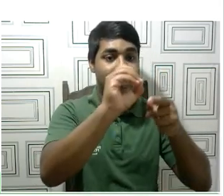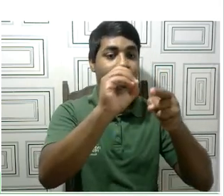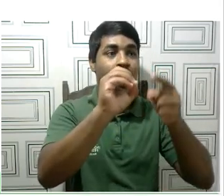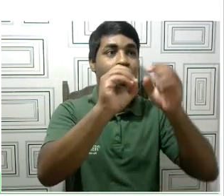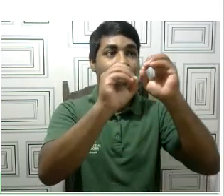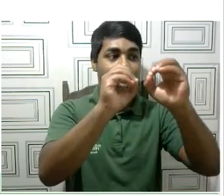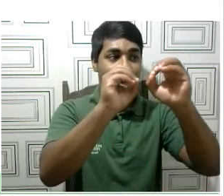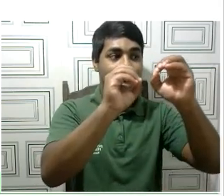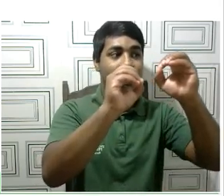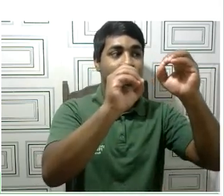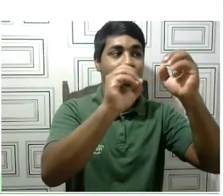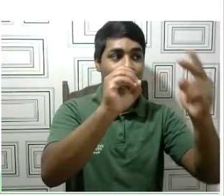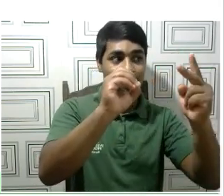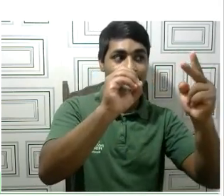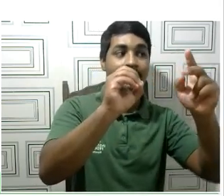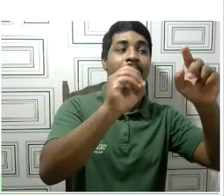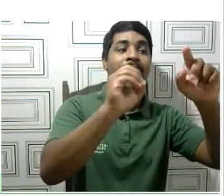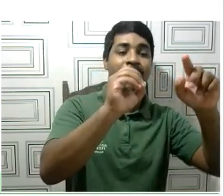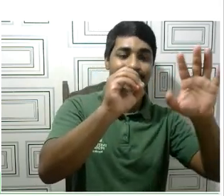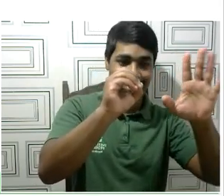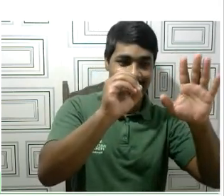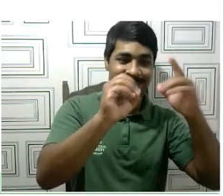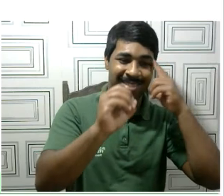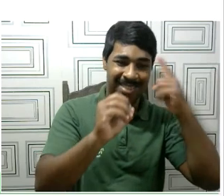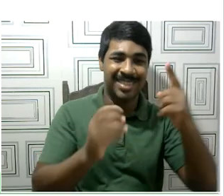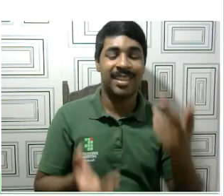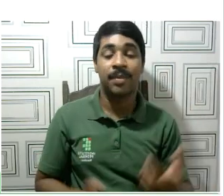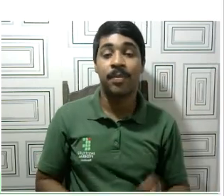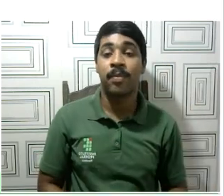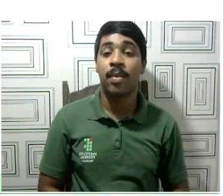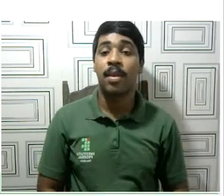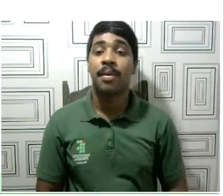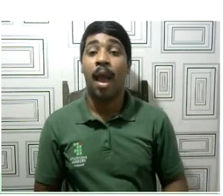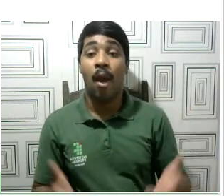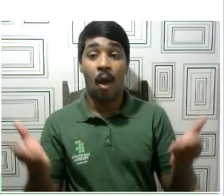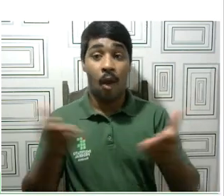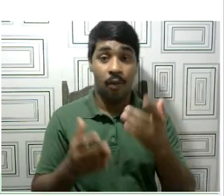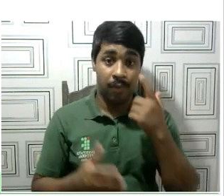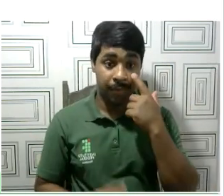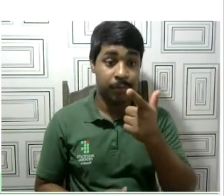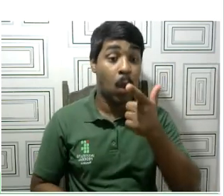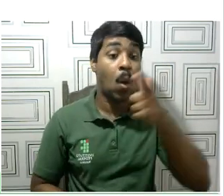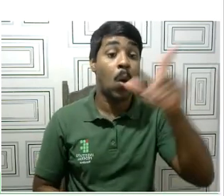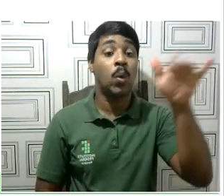ela, ó, até chegar aqui no primeiro número aqui, que é o 8, tá? Então vai ficar